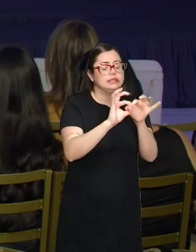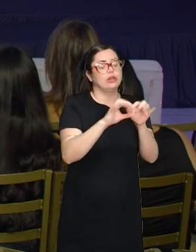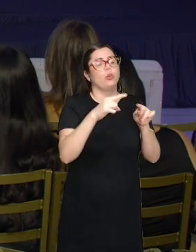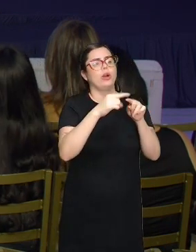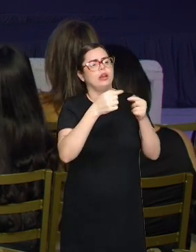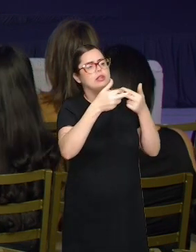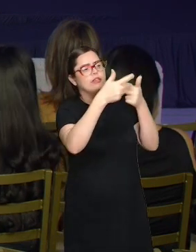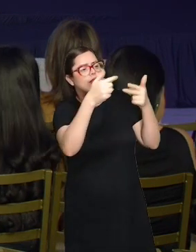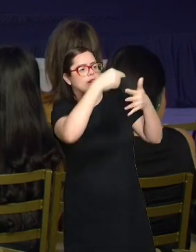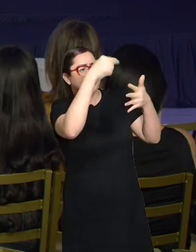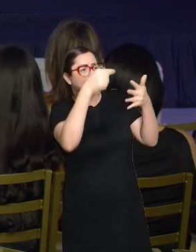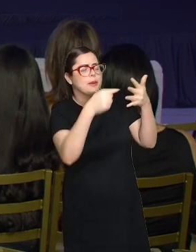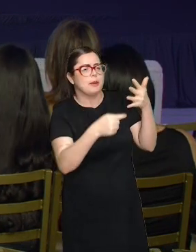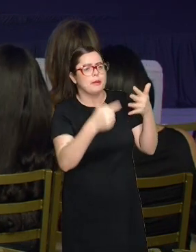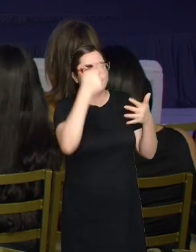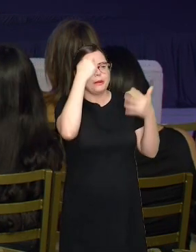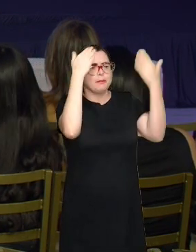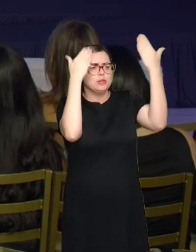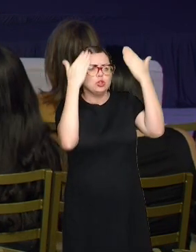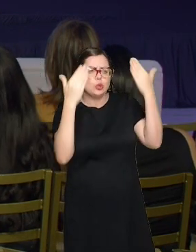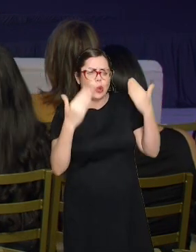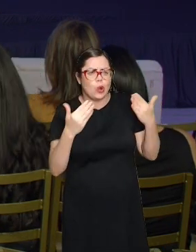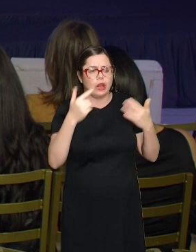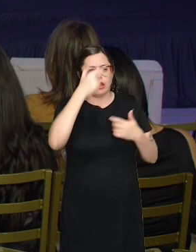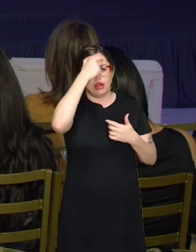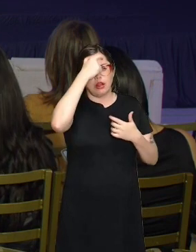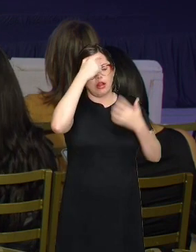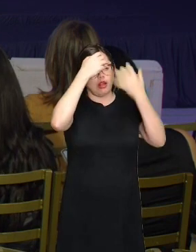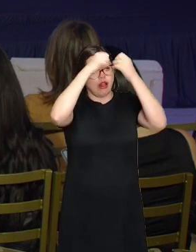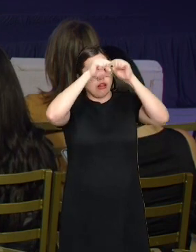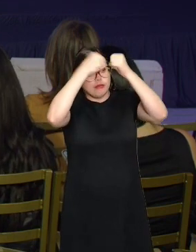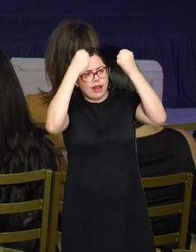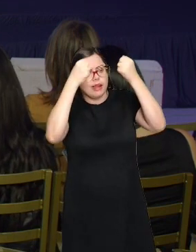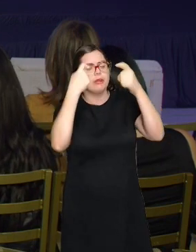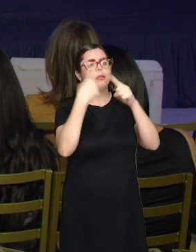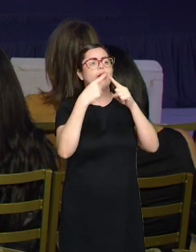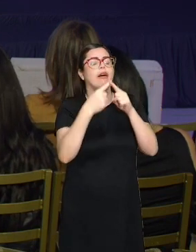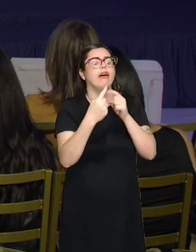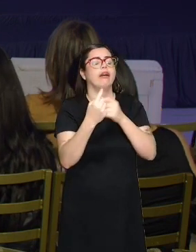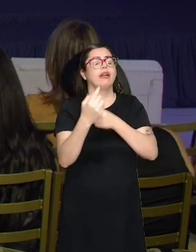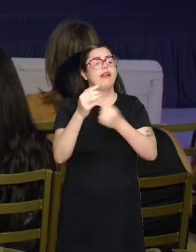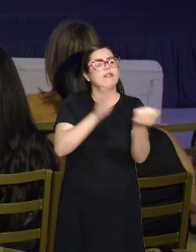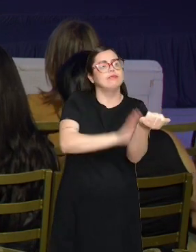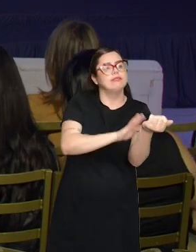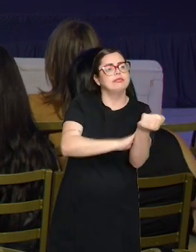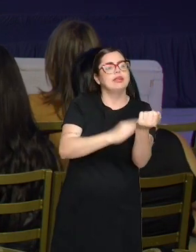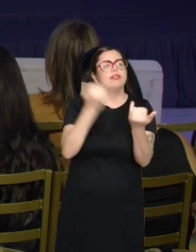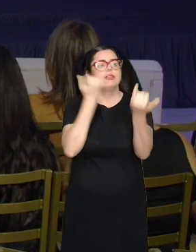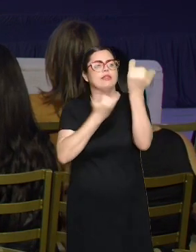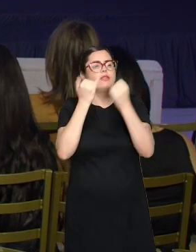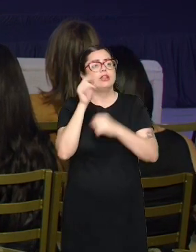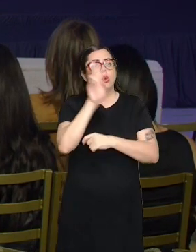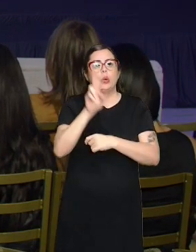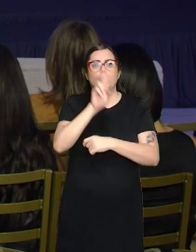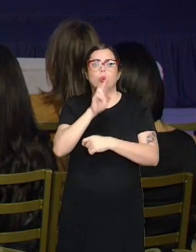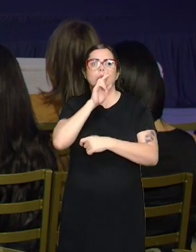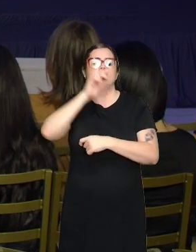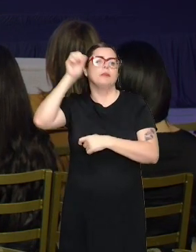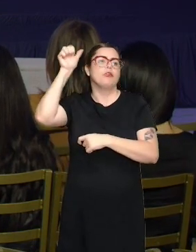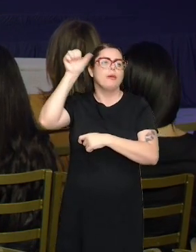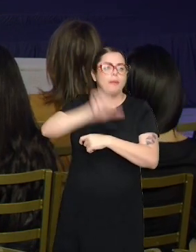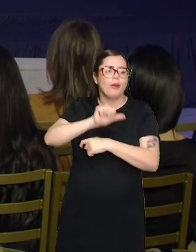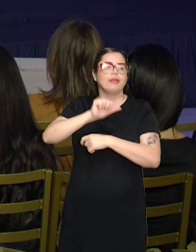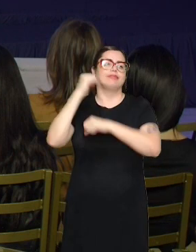mazelas psicológicas nós temos aí relacionadas ao mau uso da tecnologia, como o Cavaleiro mesmo disse isso, né? Então é muito importante que a gente